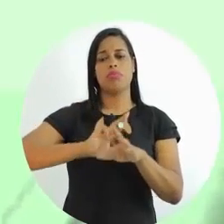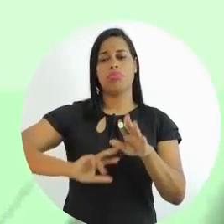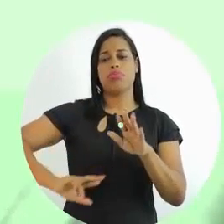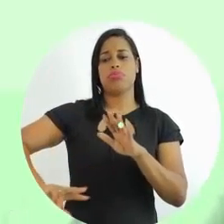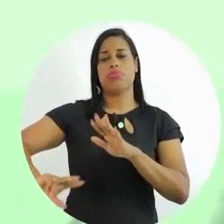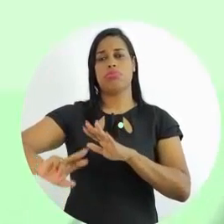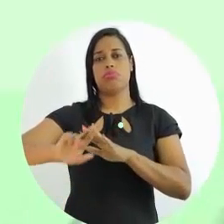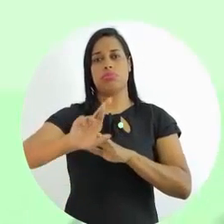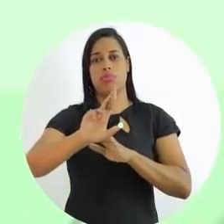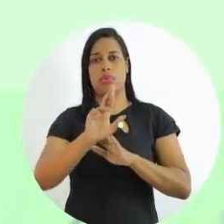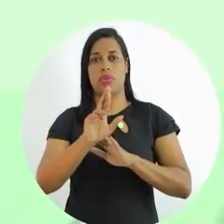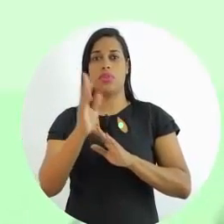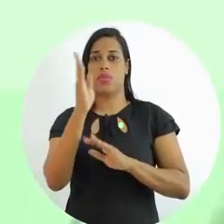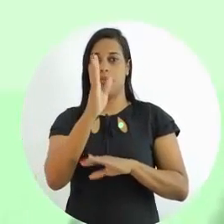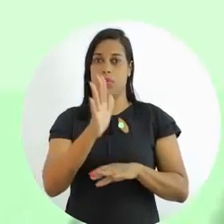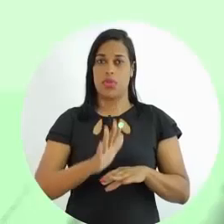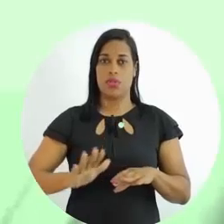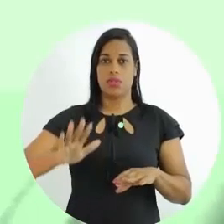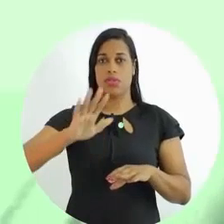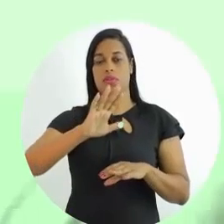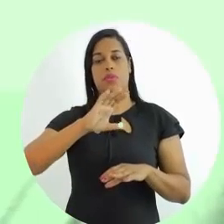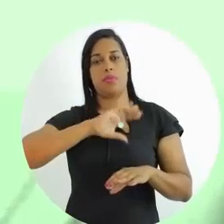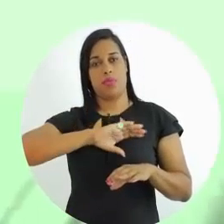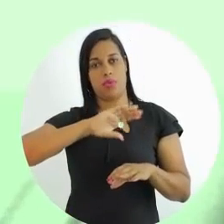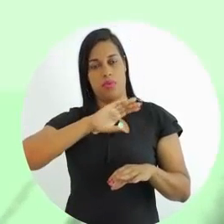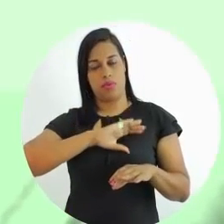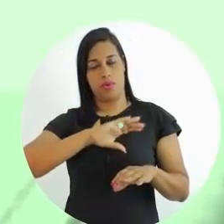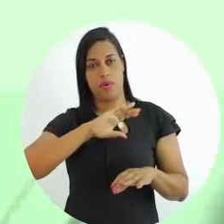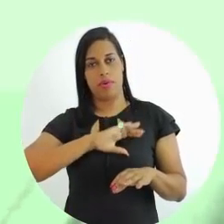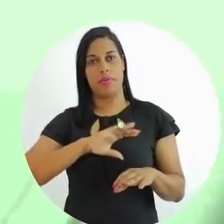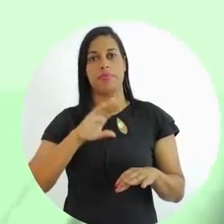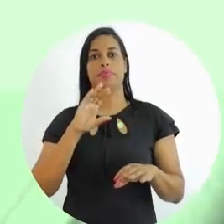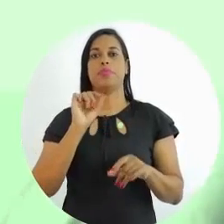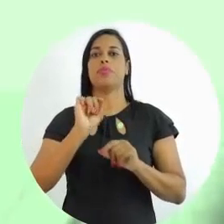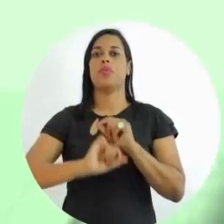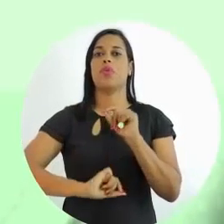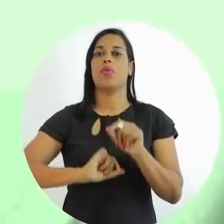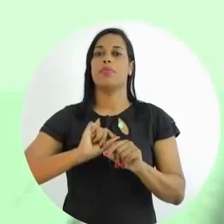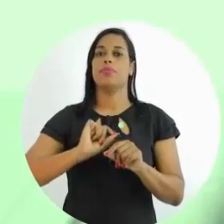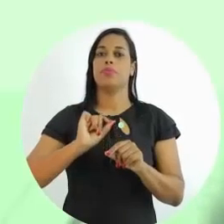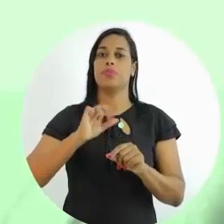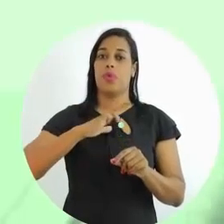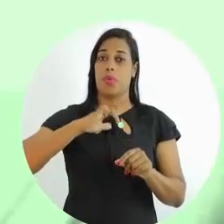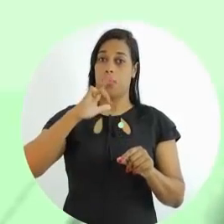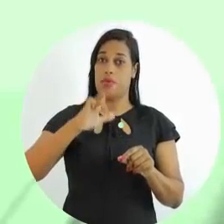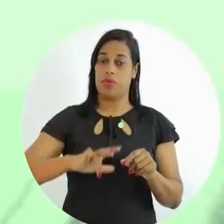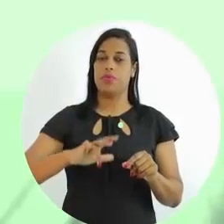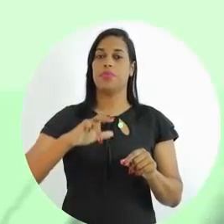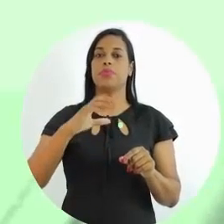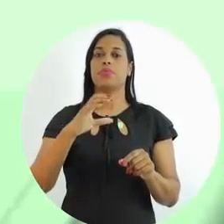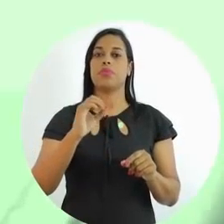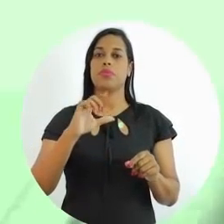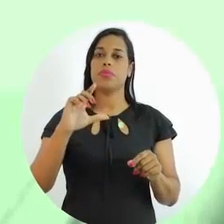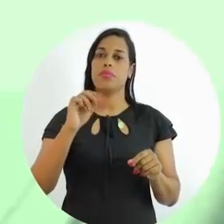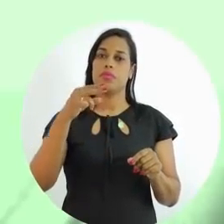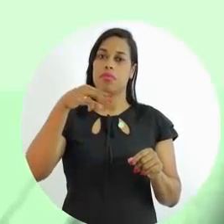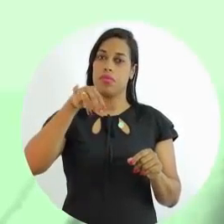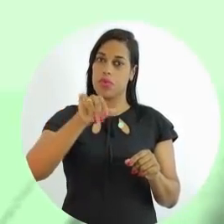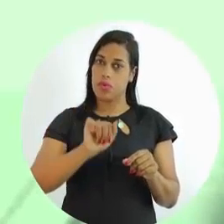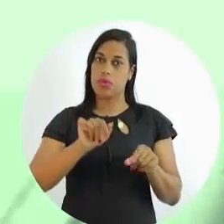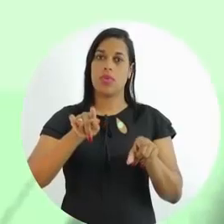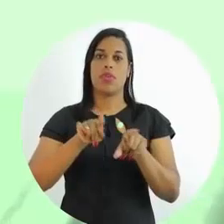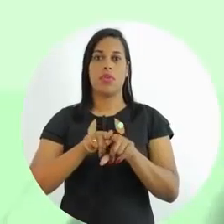reformas lá em Portugal, e o Brasil, como território jurisdicionado a Portugal, como colônia